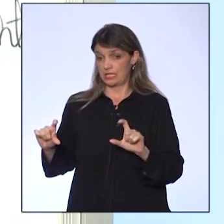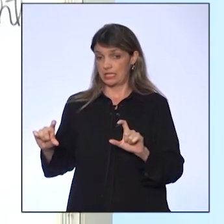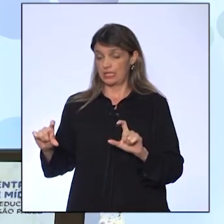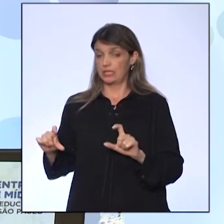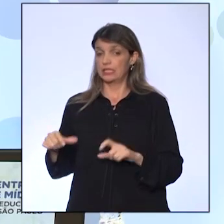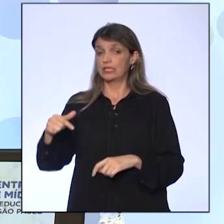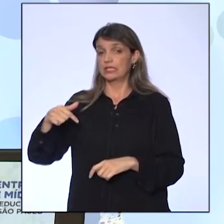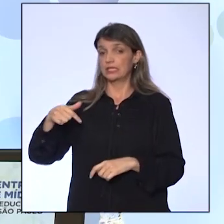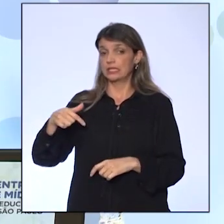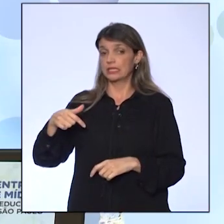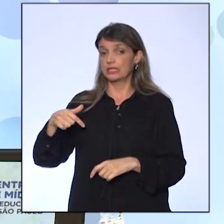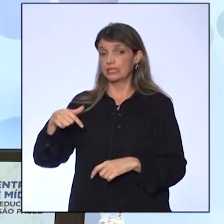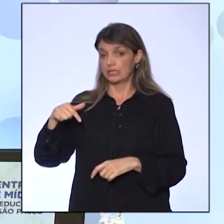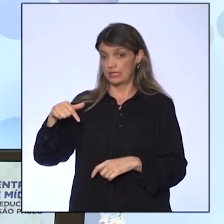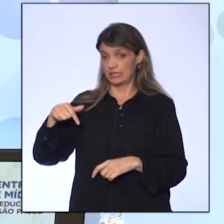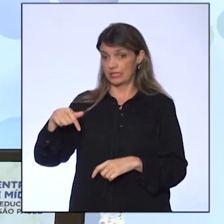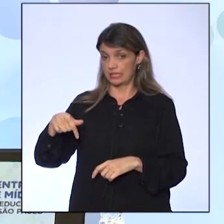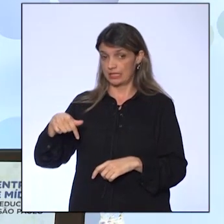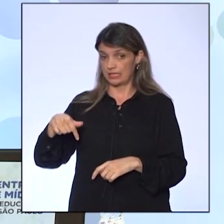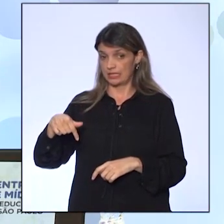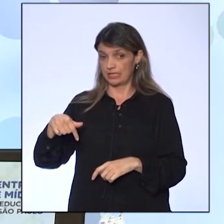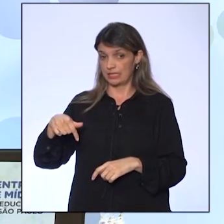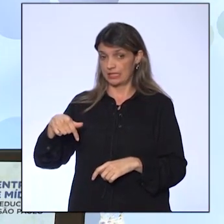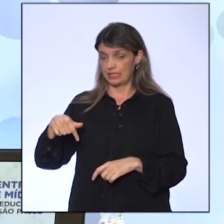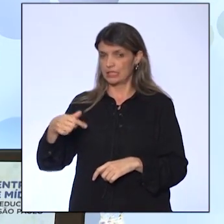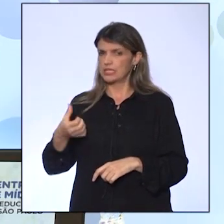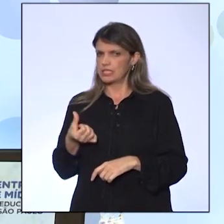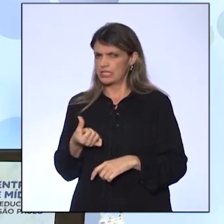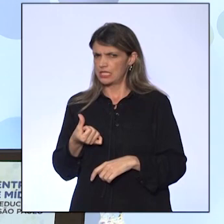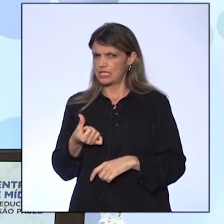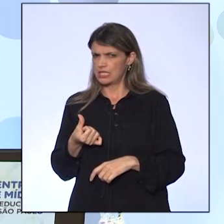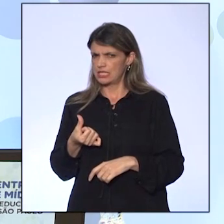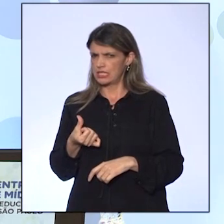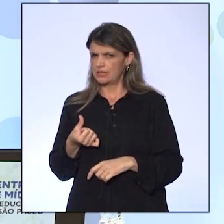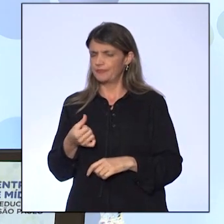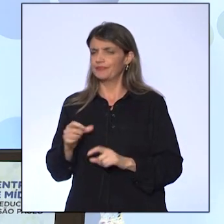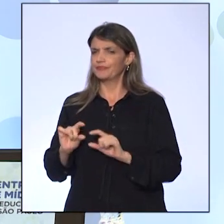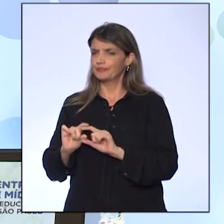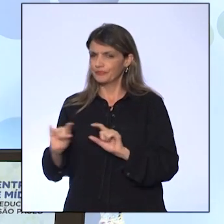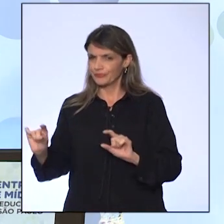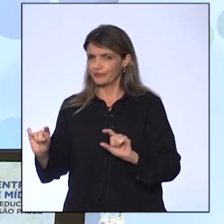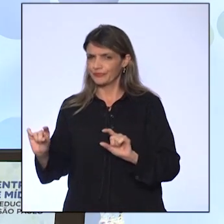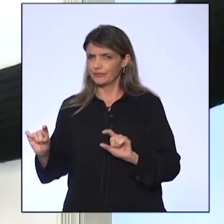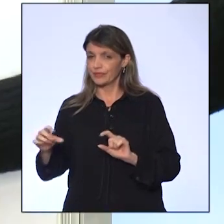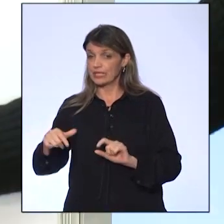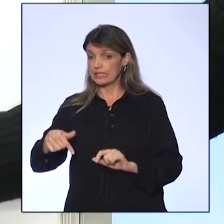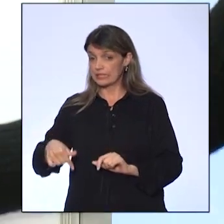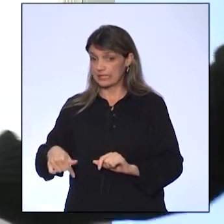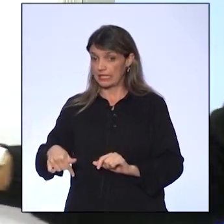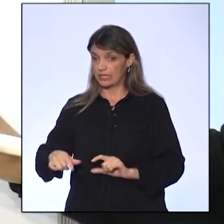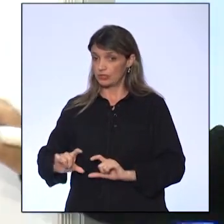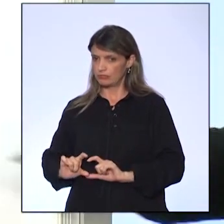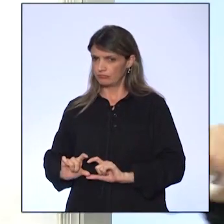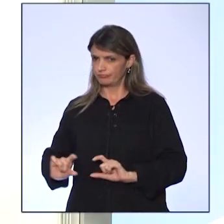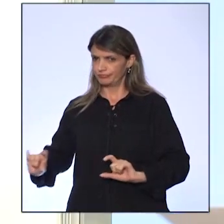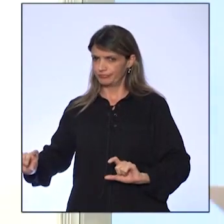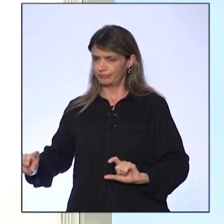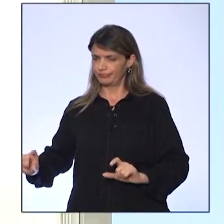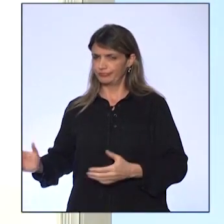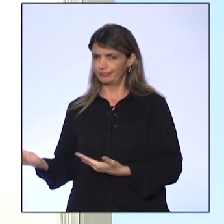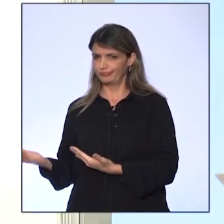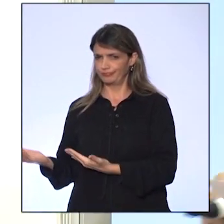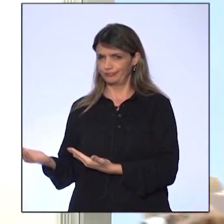children. Na sexta linha, continua também, control e violence. Na seventh line, draw e